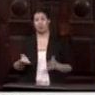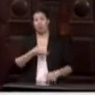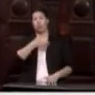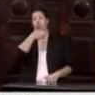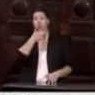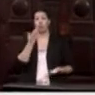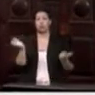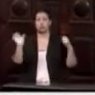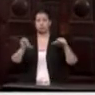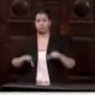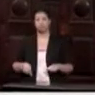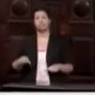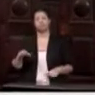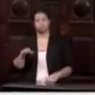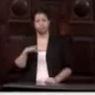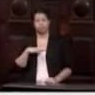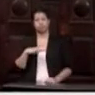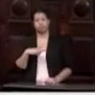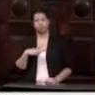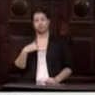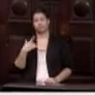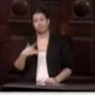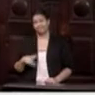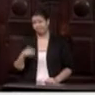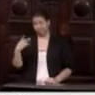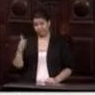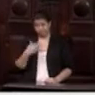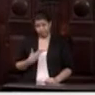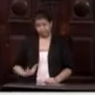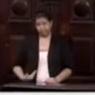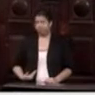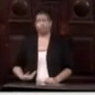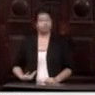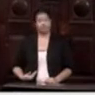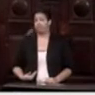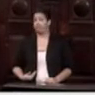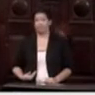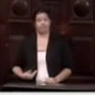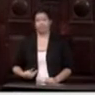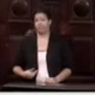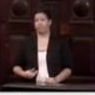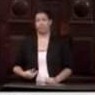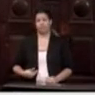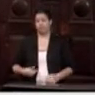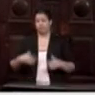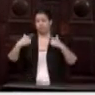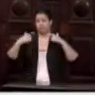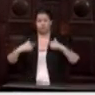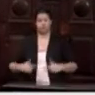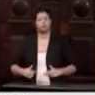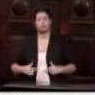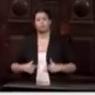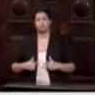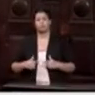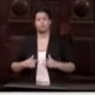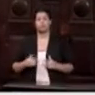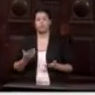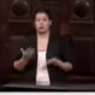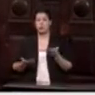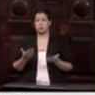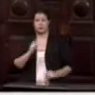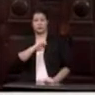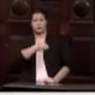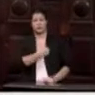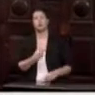nós estamos vivendo aqui hoje. Infelizmente, o governador do Estado optou por não adotar uma postura de equilíbrio